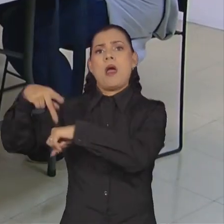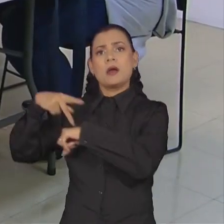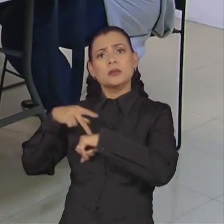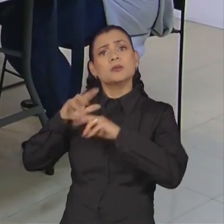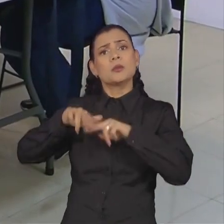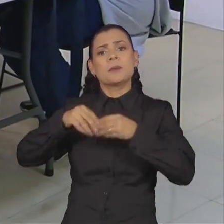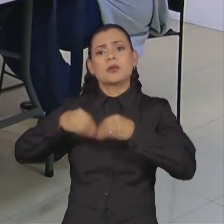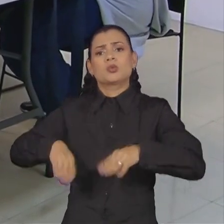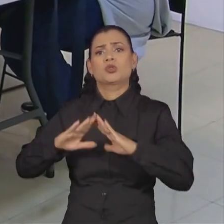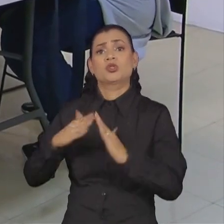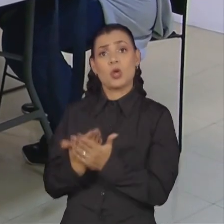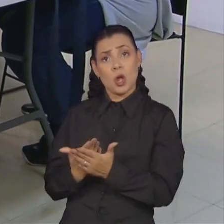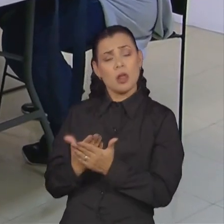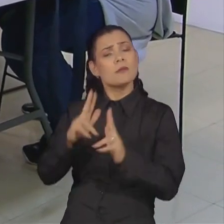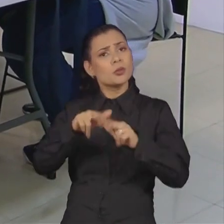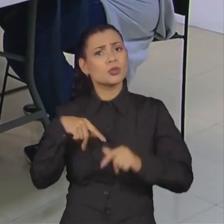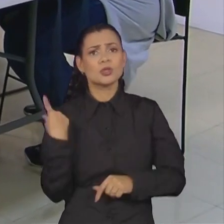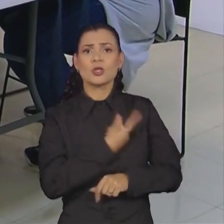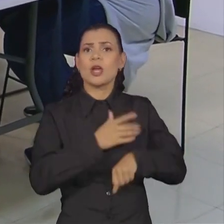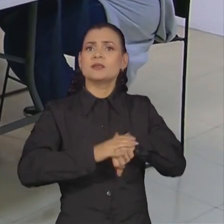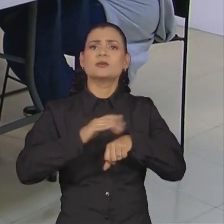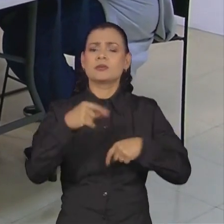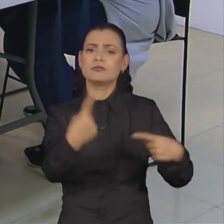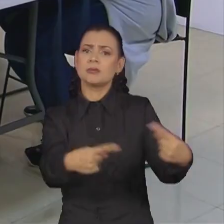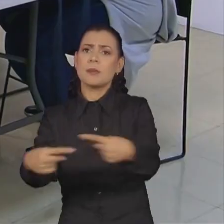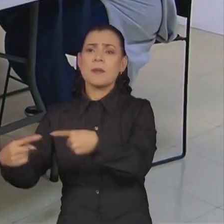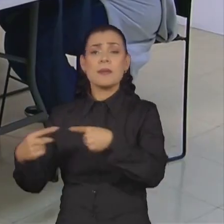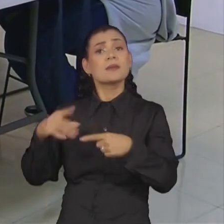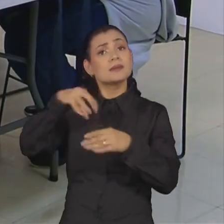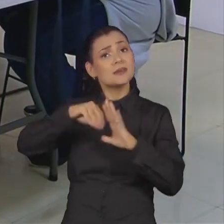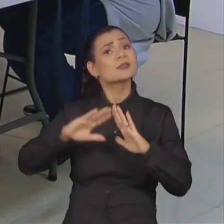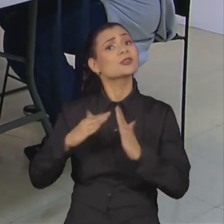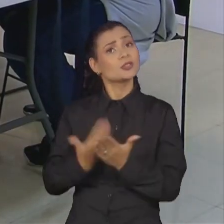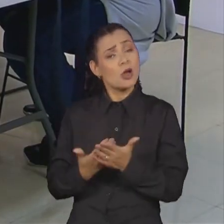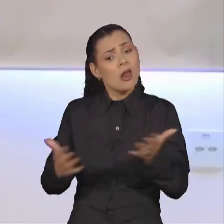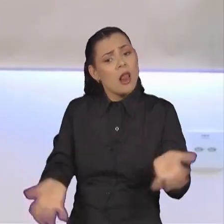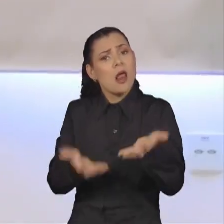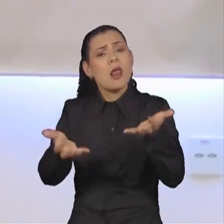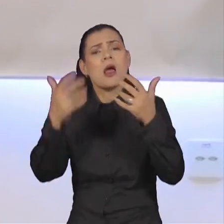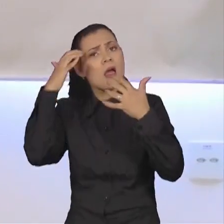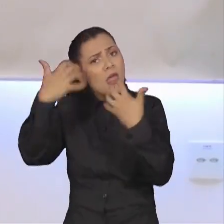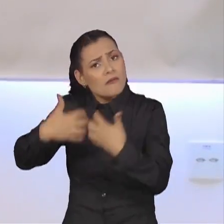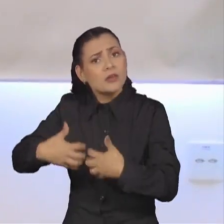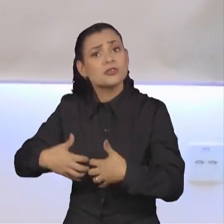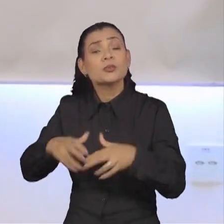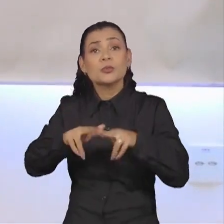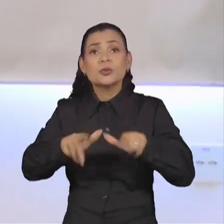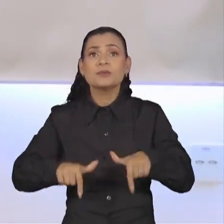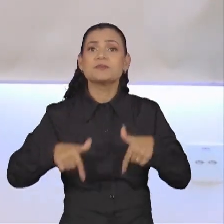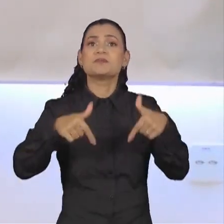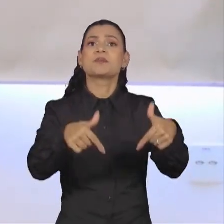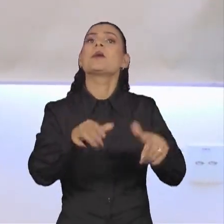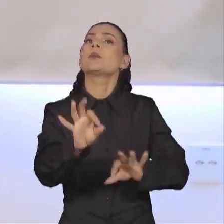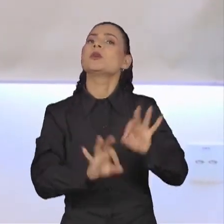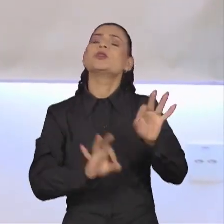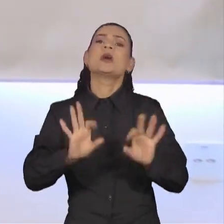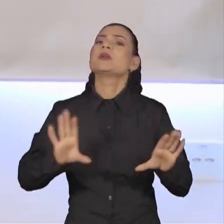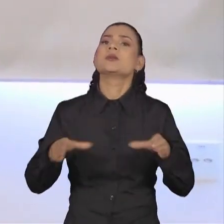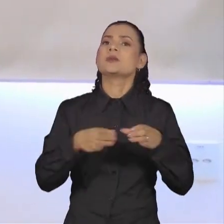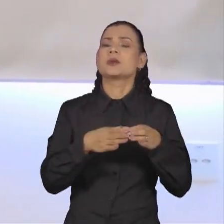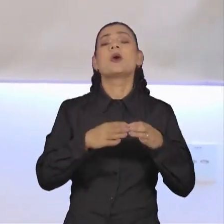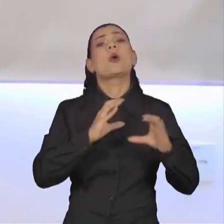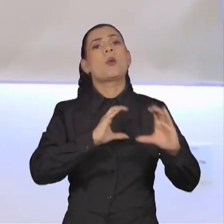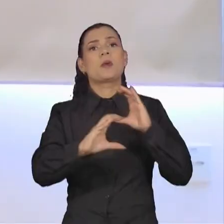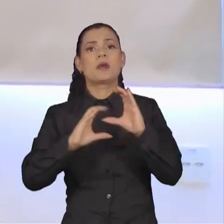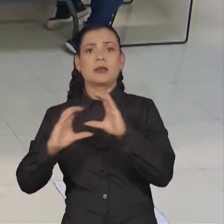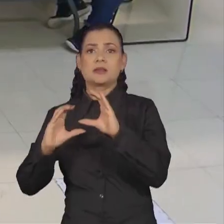para enfrentar esses impactos e levar a discussão para dentro da sala de aula que uma iniciativa de um núcleo de comunicação e